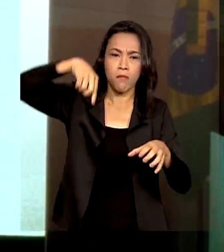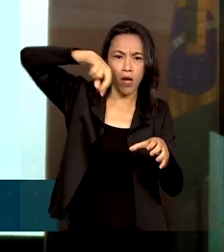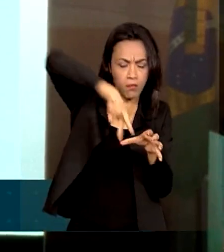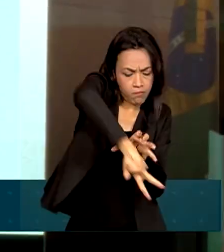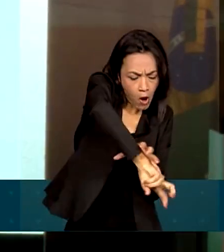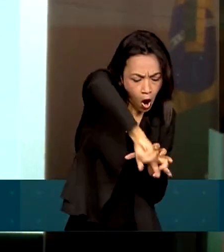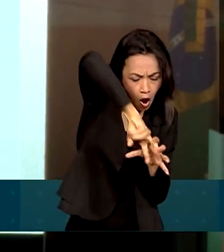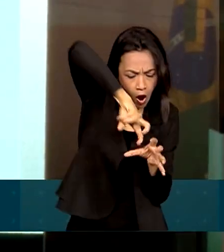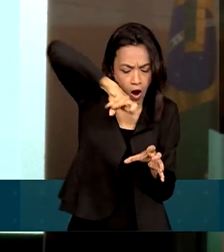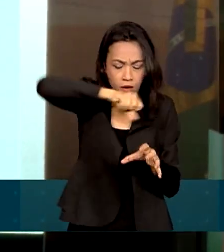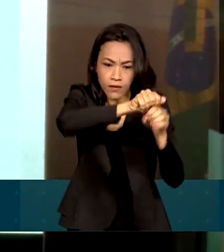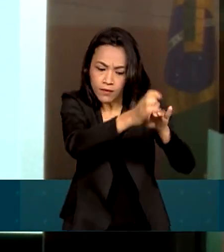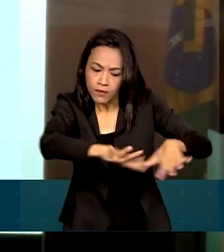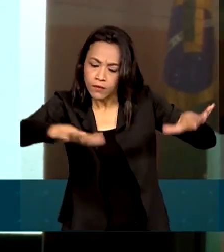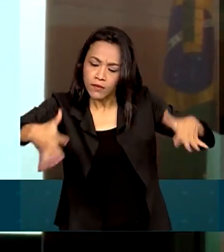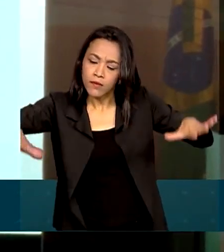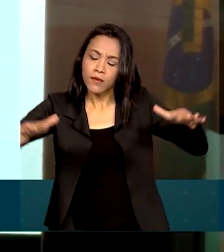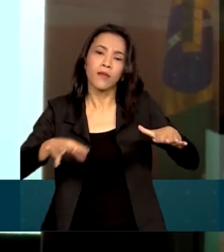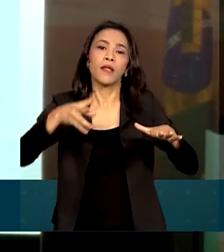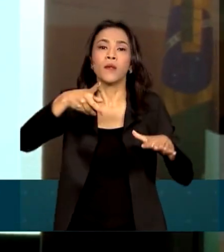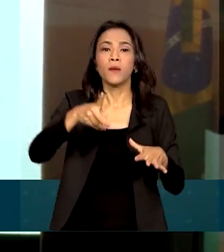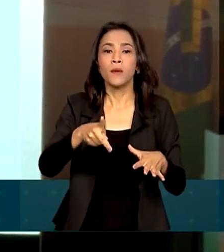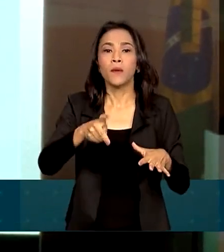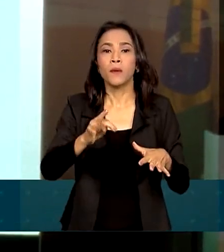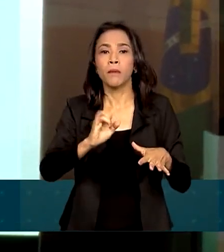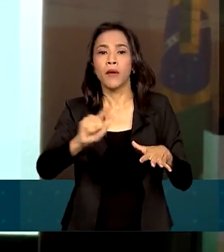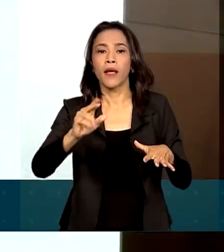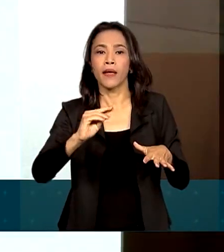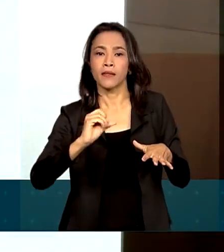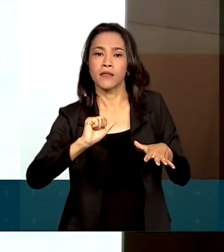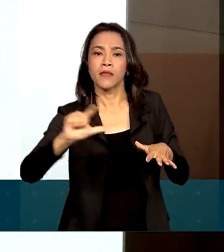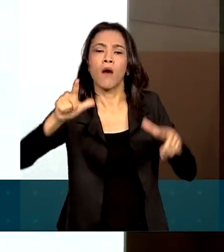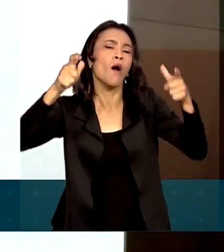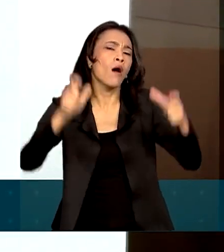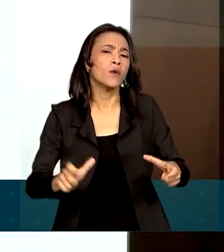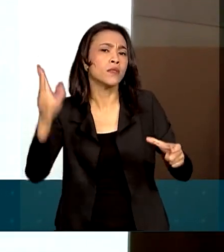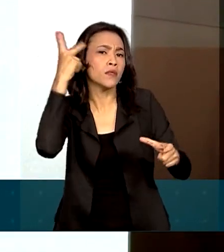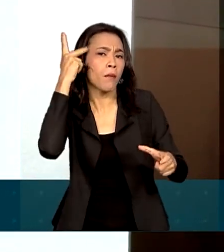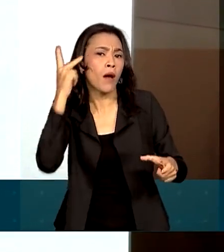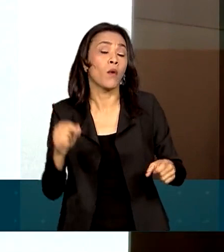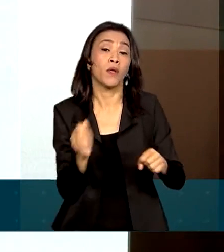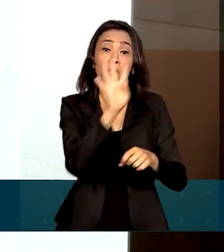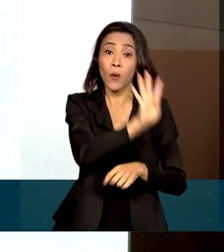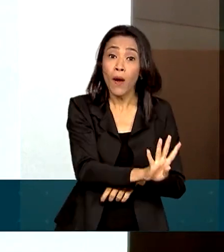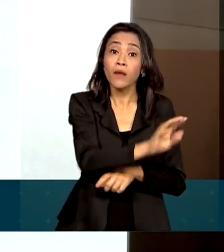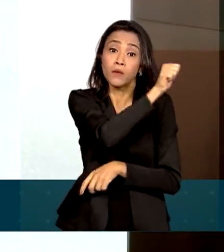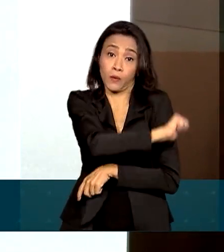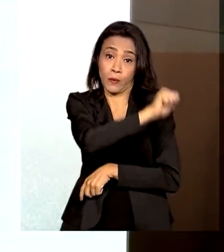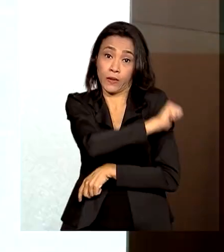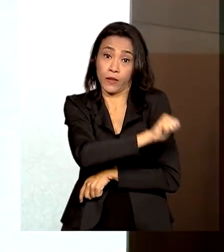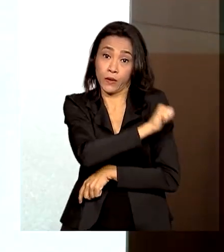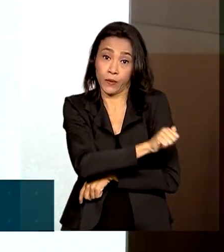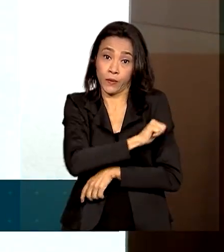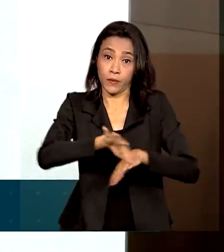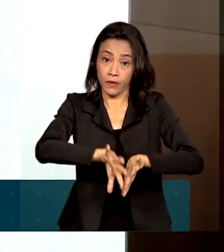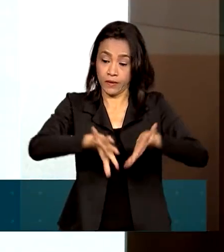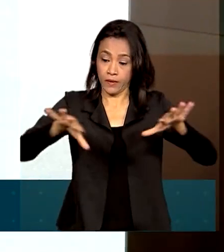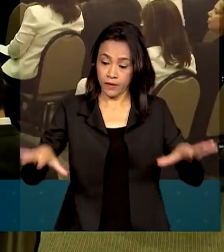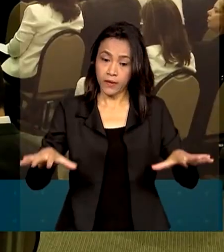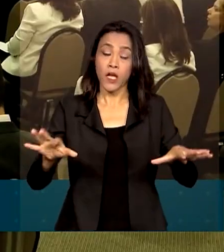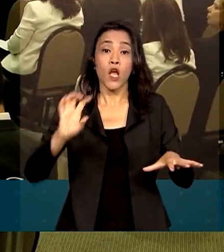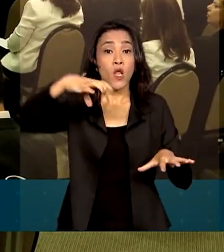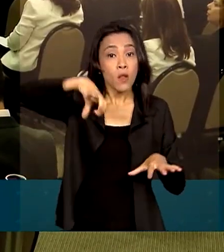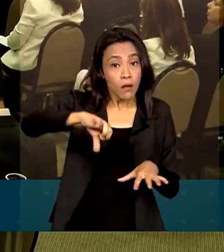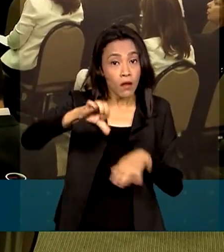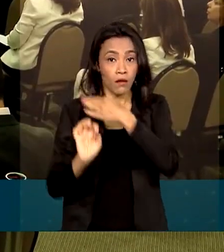pré-sal. 7 deles ficam na Bacia de Santos, em São Paulo, e 4 na Bacia de Campos, no Rio de Janeiro. 9 empresas